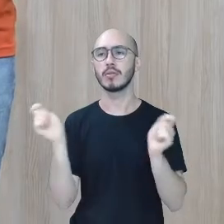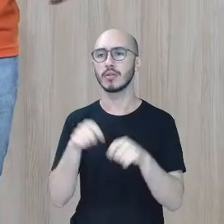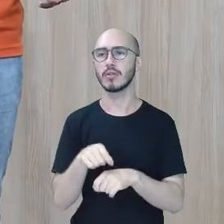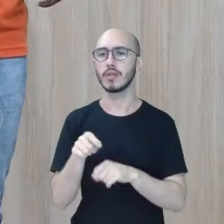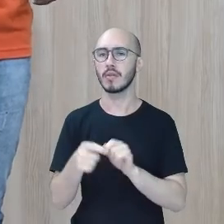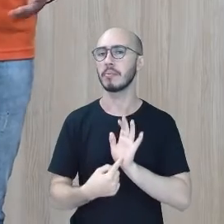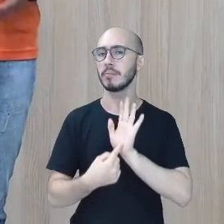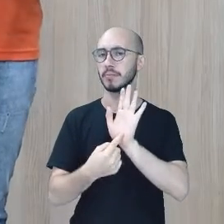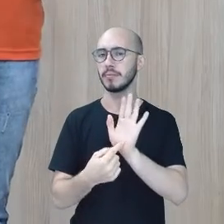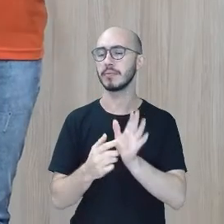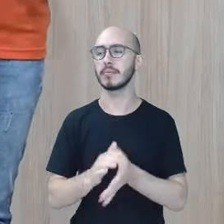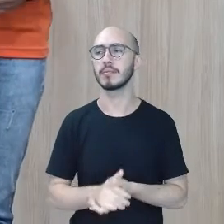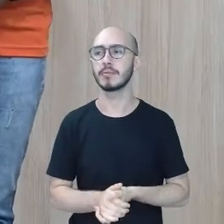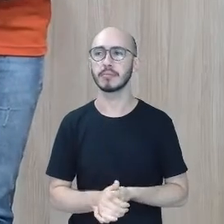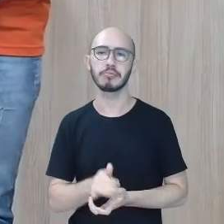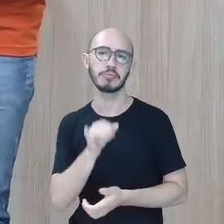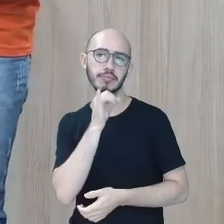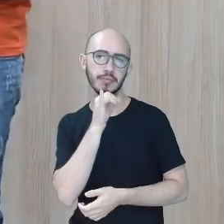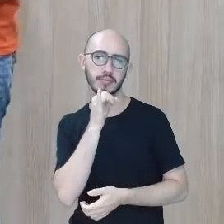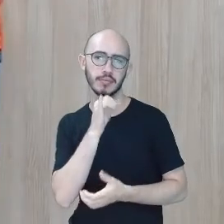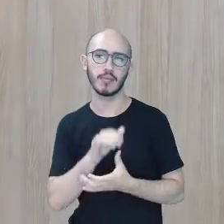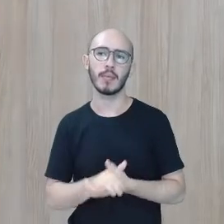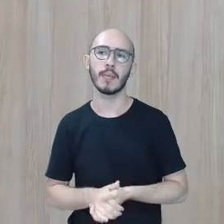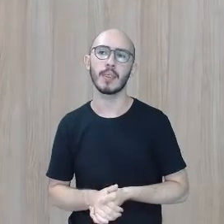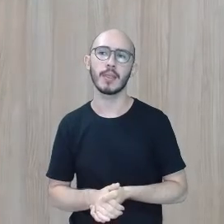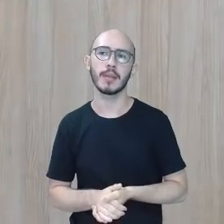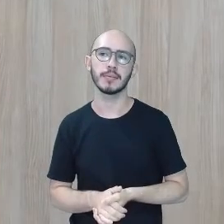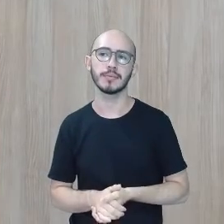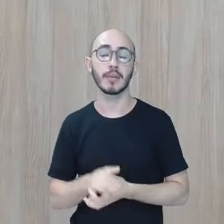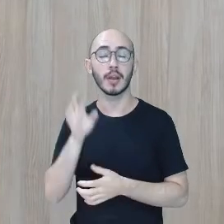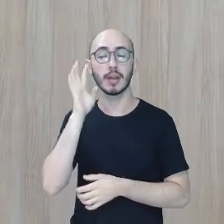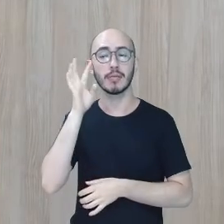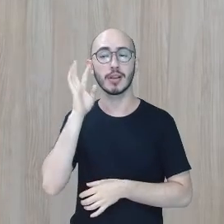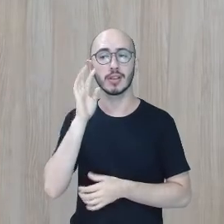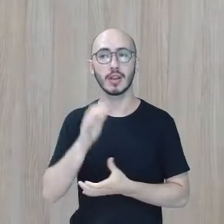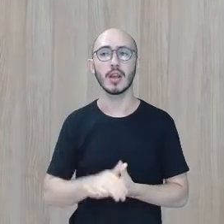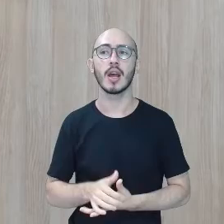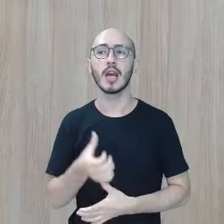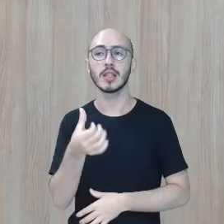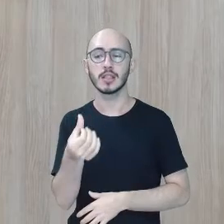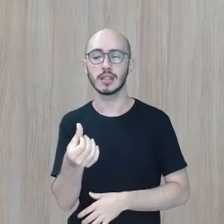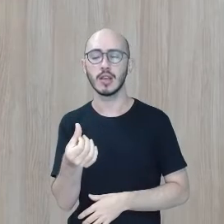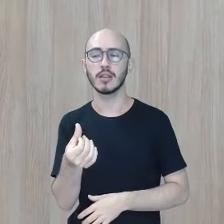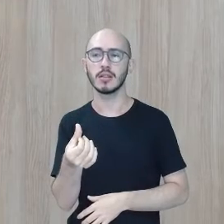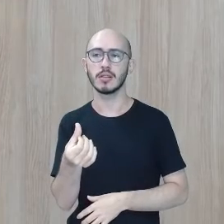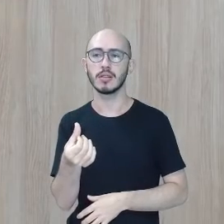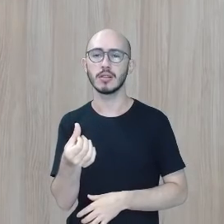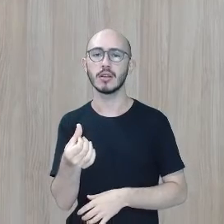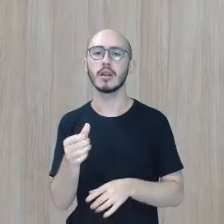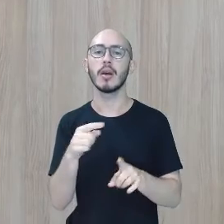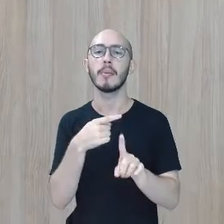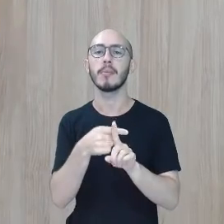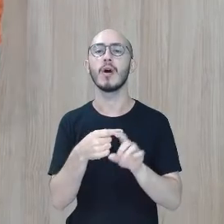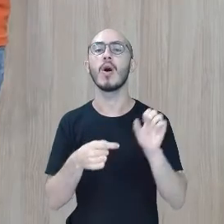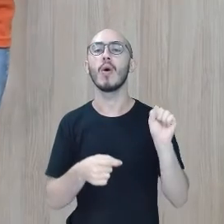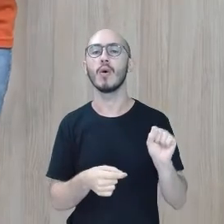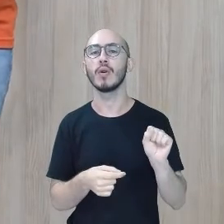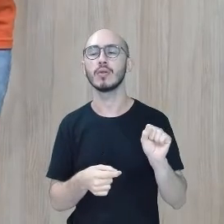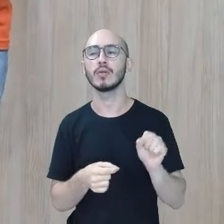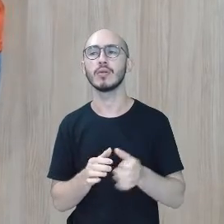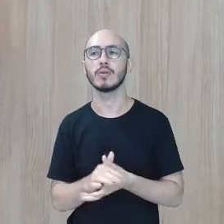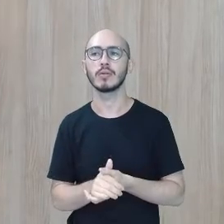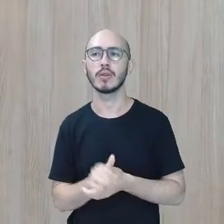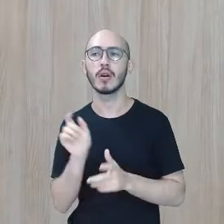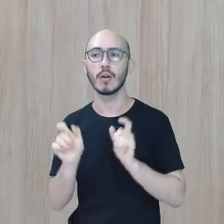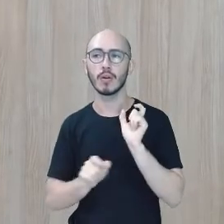em evidência. Exemplo, Pedro, imagina que aqui eu tenho um 6 e aqui eu tenho um número 8, tá? Então, pode notar